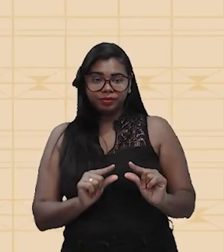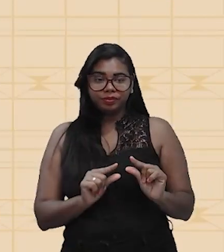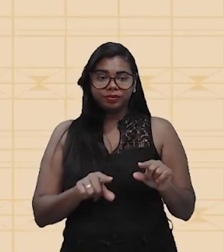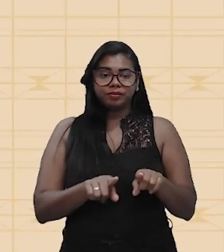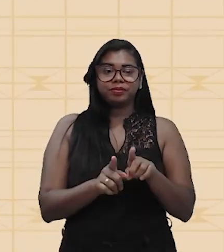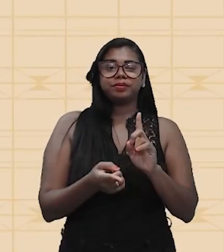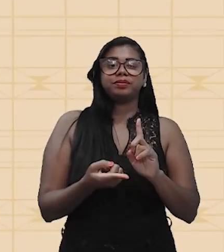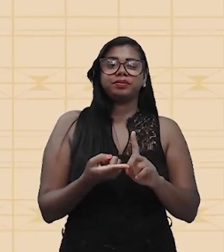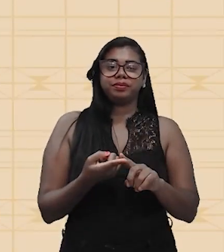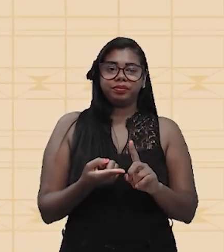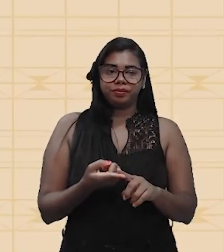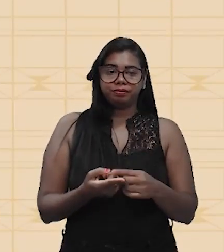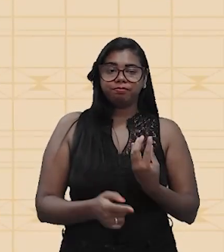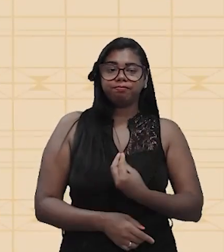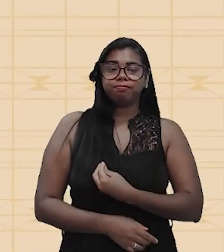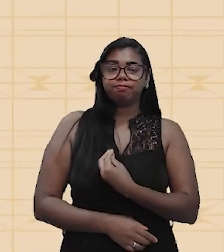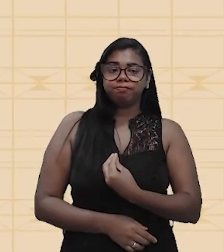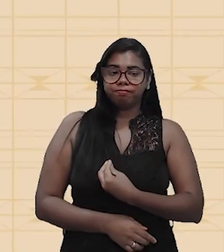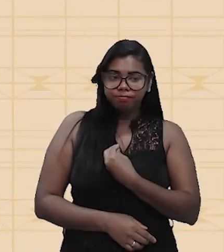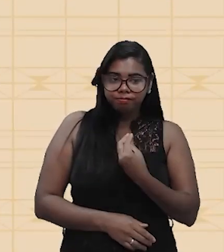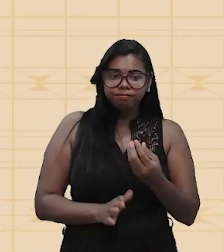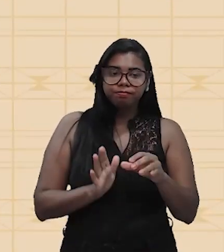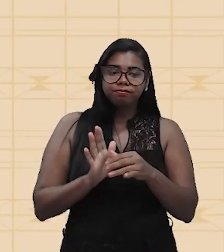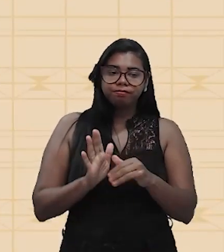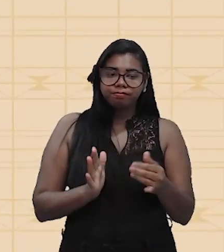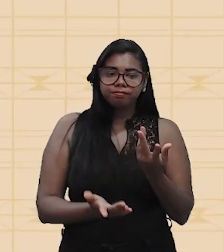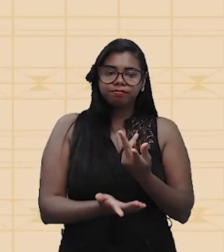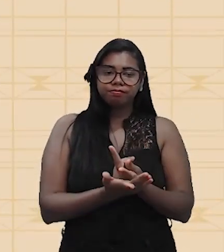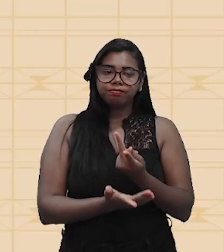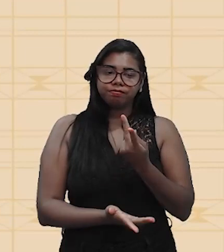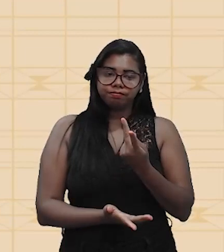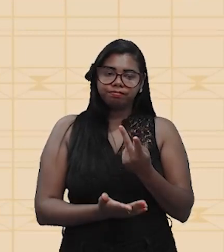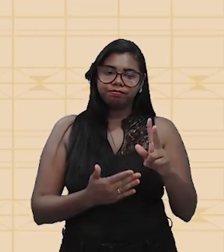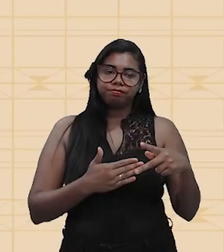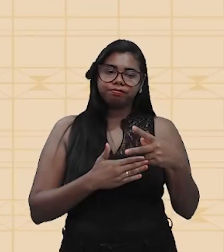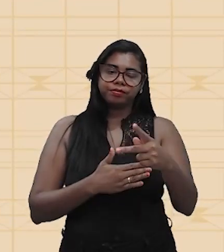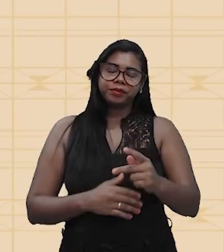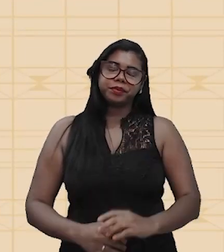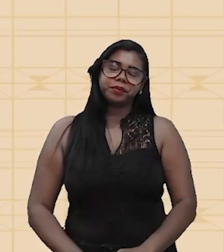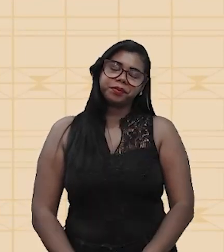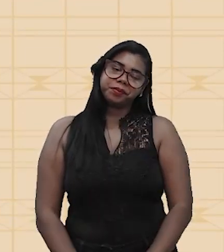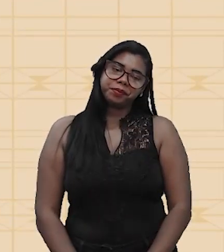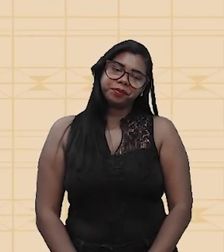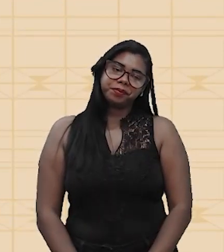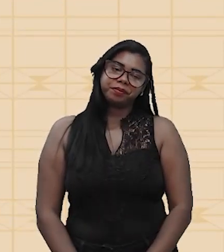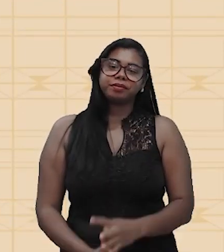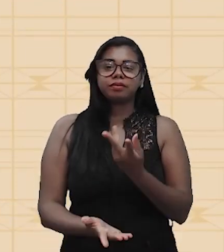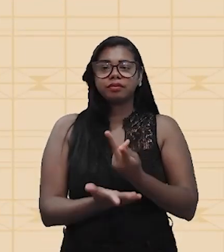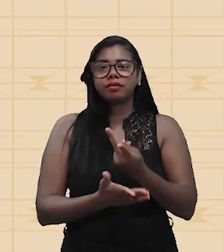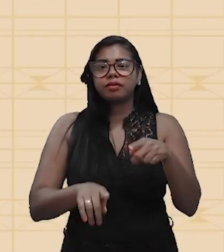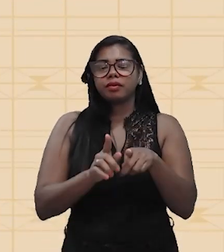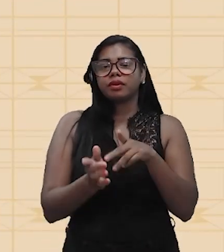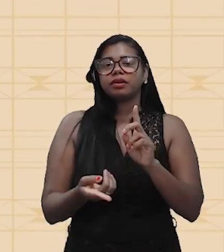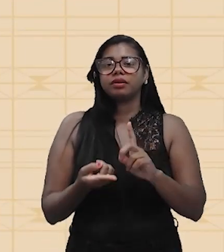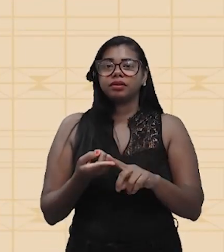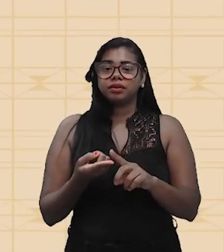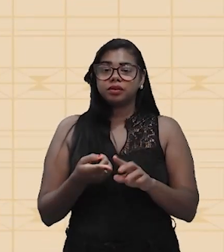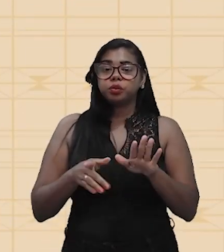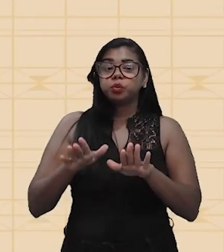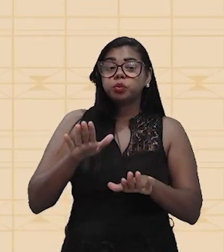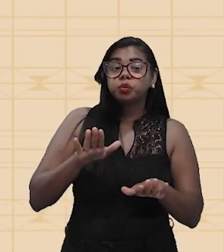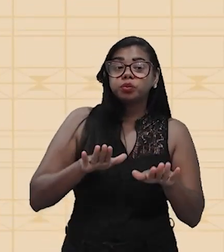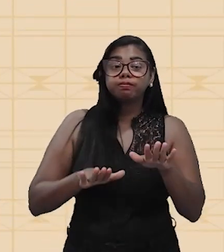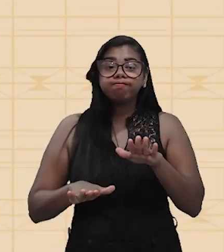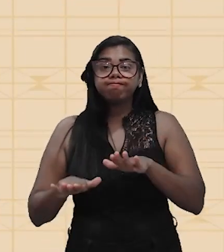que a vida útil desse aparelho ele venha a se prolongar. O que acontece é que você tem que ter o cuidado para